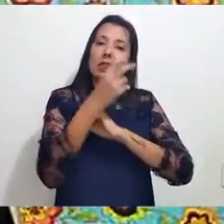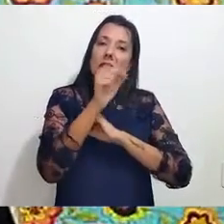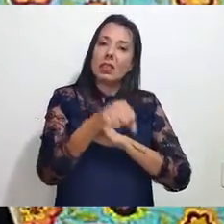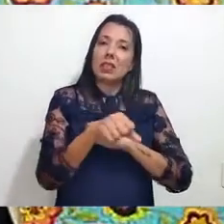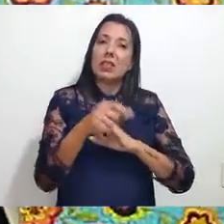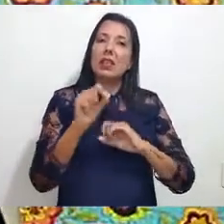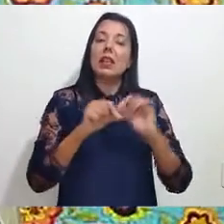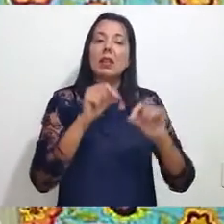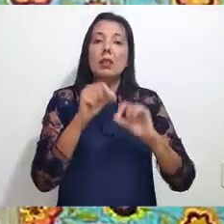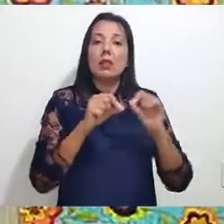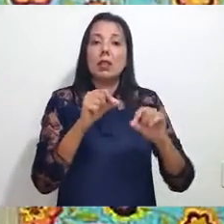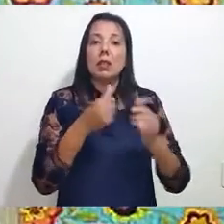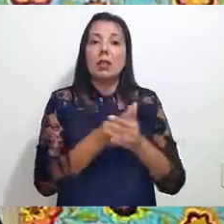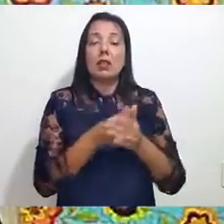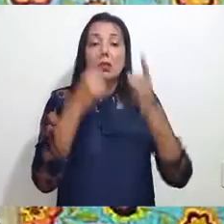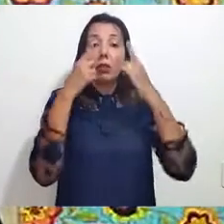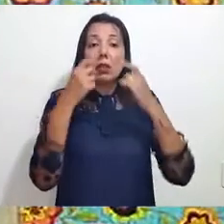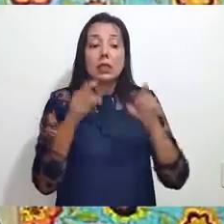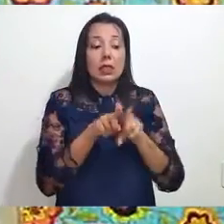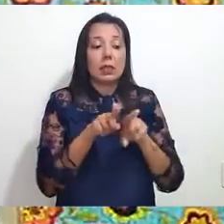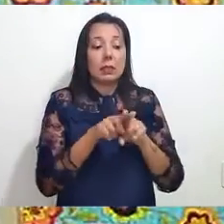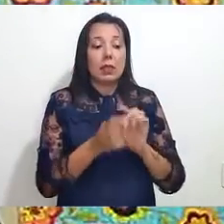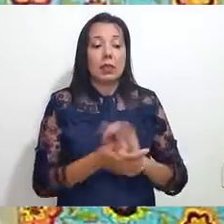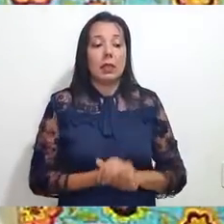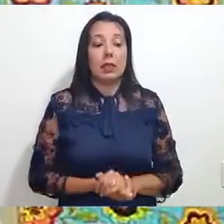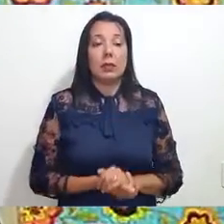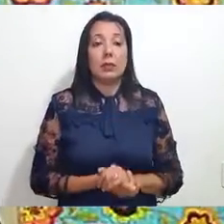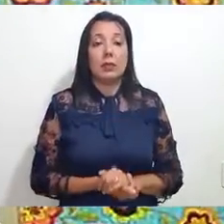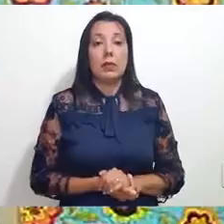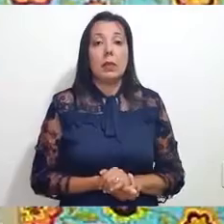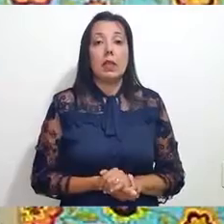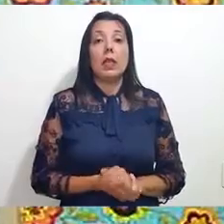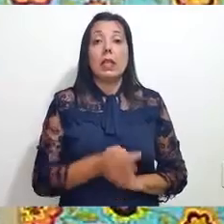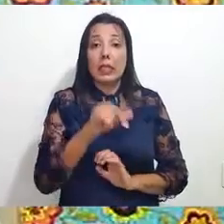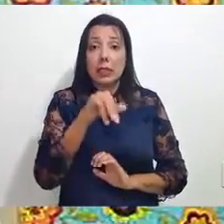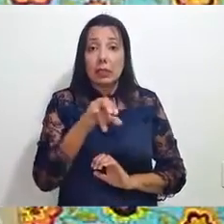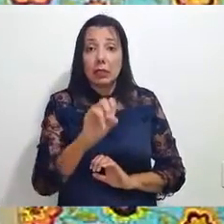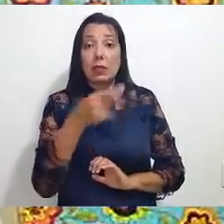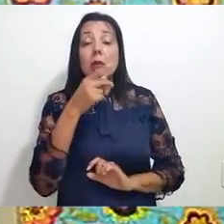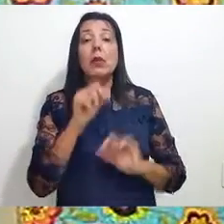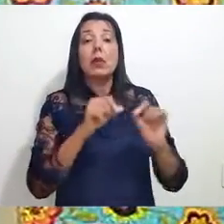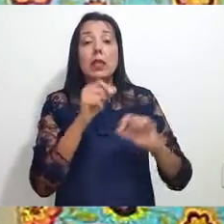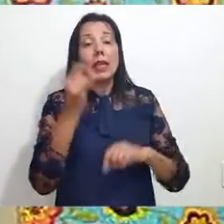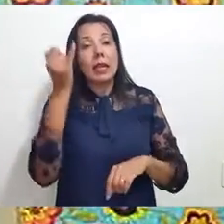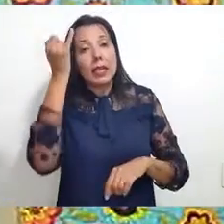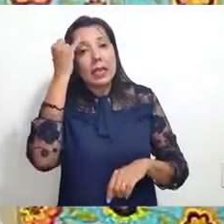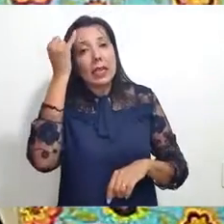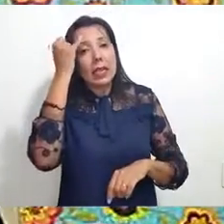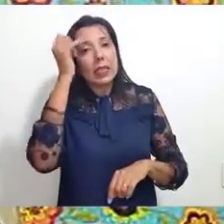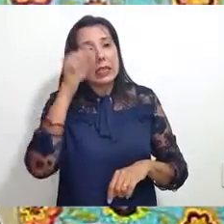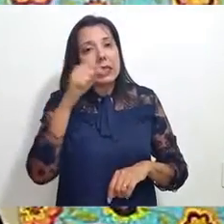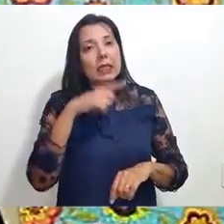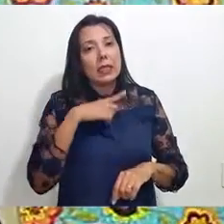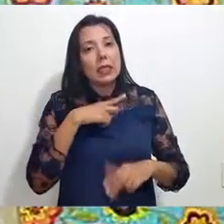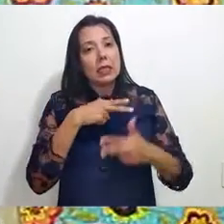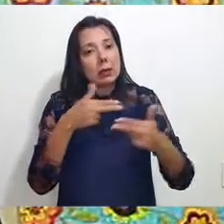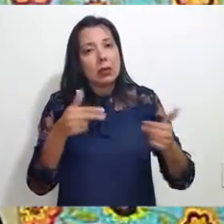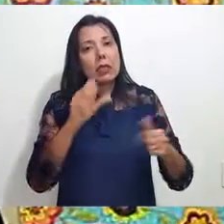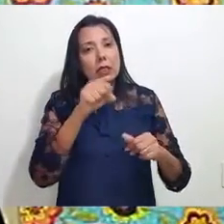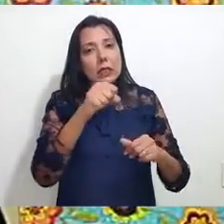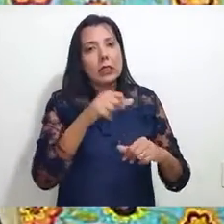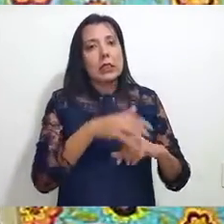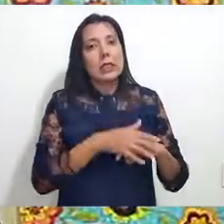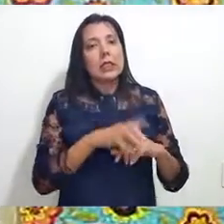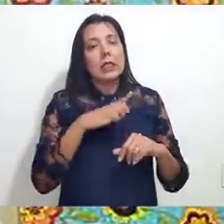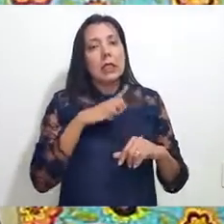teve 12 filhos com esse homem. E a Severina está lá em Caruaru, mas no DF a gente tem muitos casos assim. A gente tem